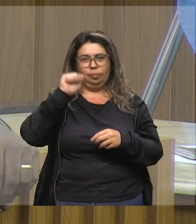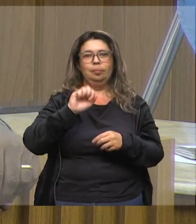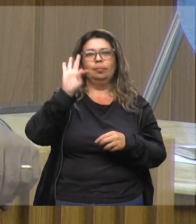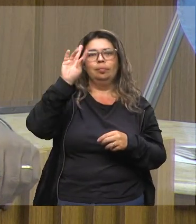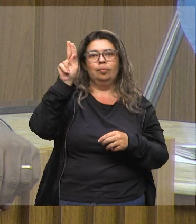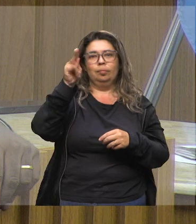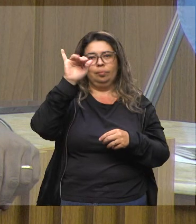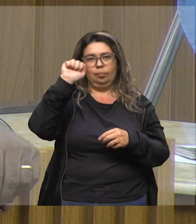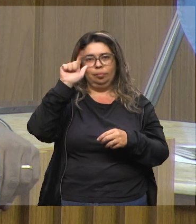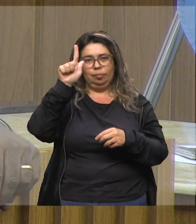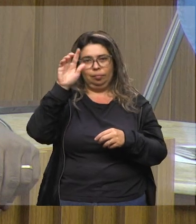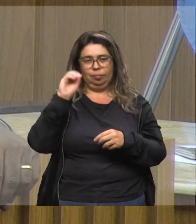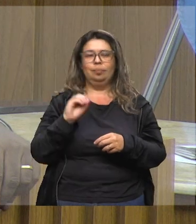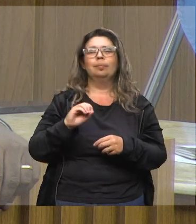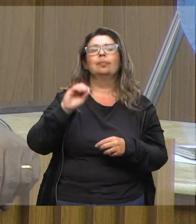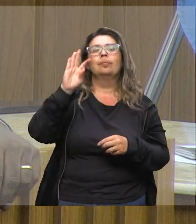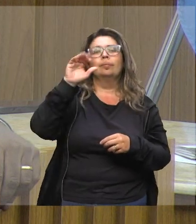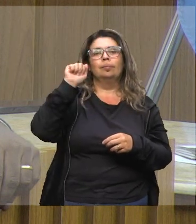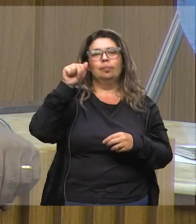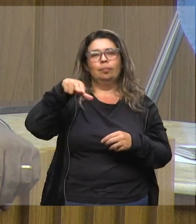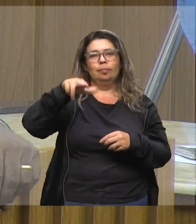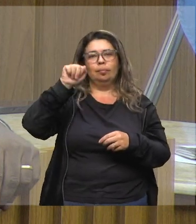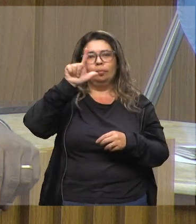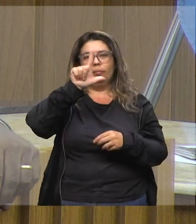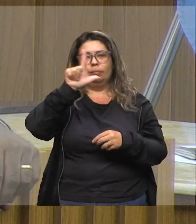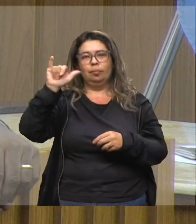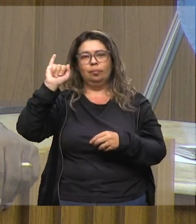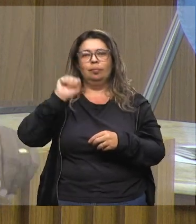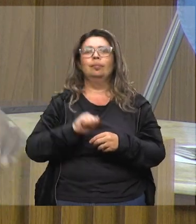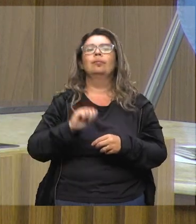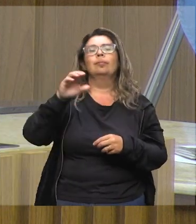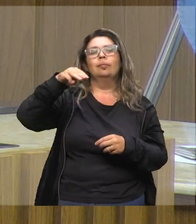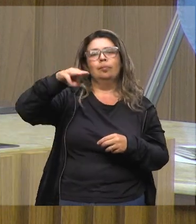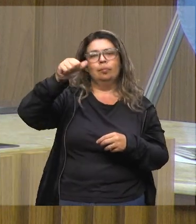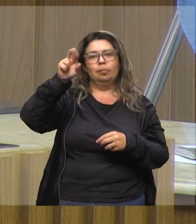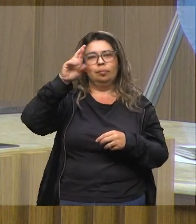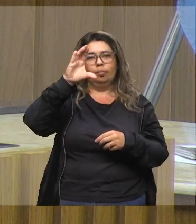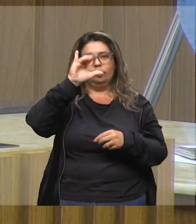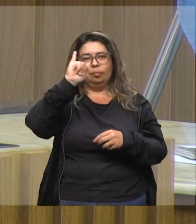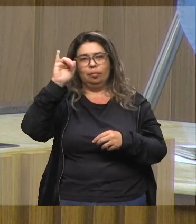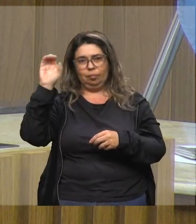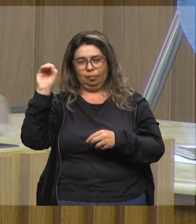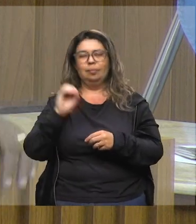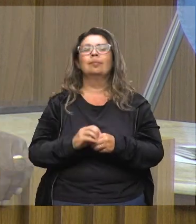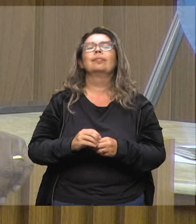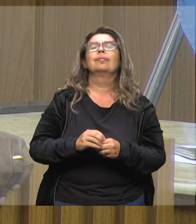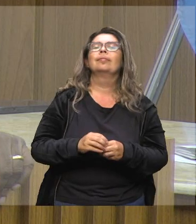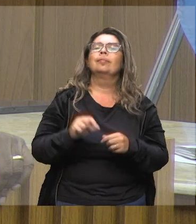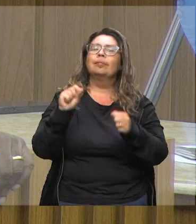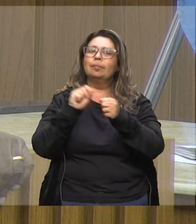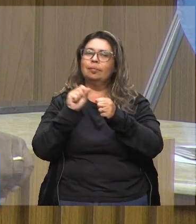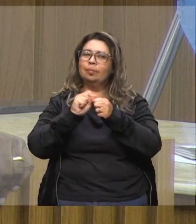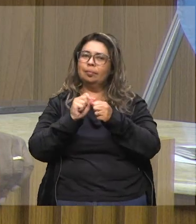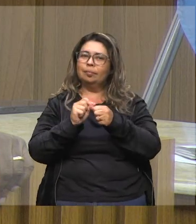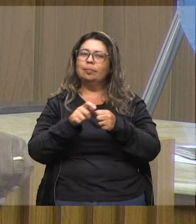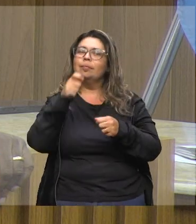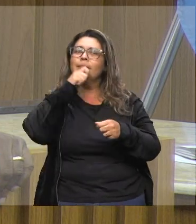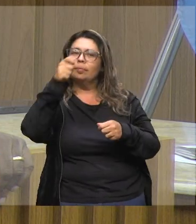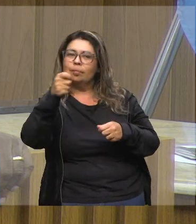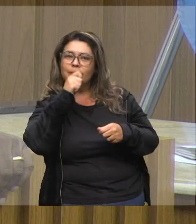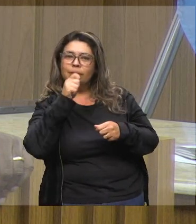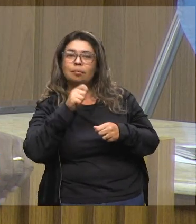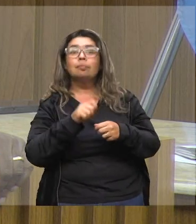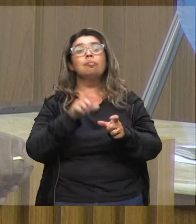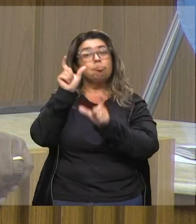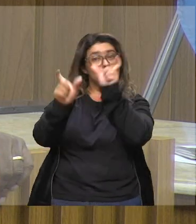Márcio, né, por fazer essas matérias tornarem tão prática para que as pessoas possam ver o que está